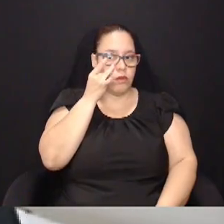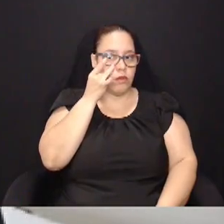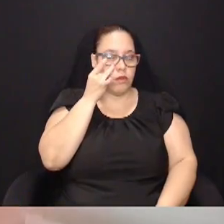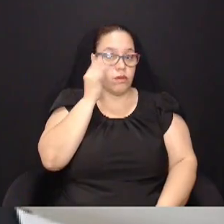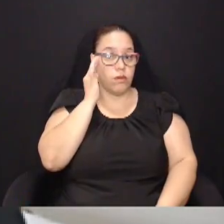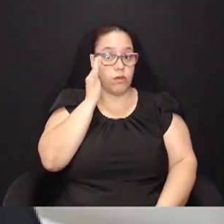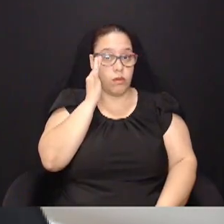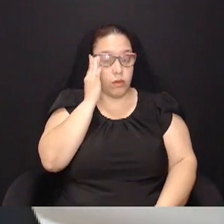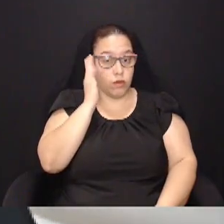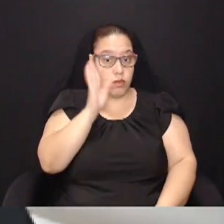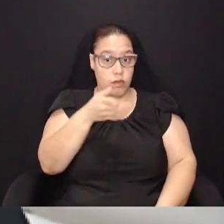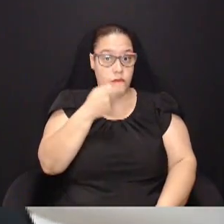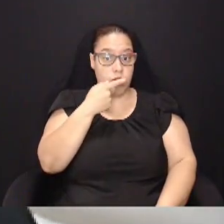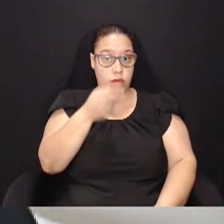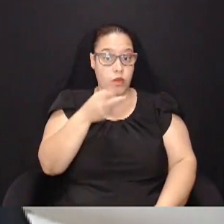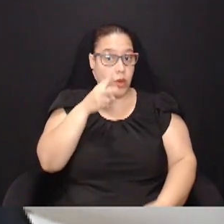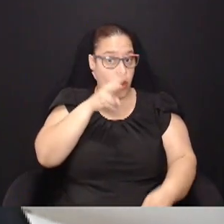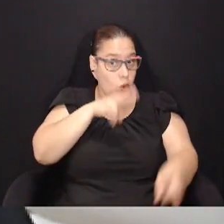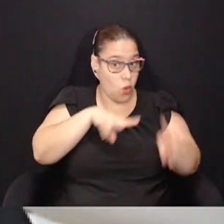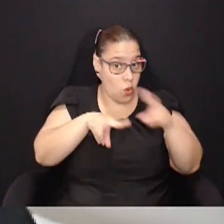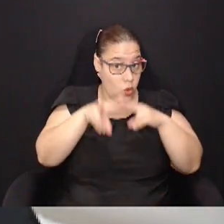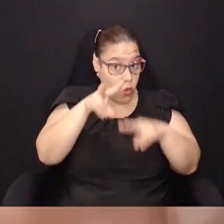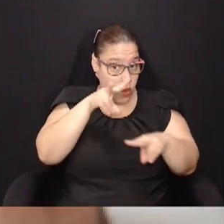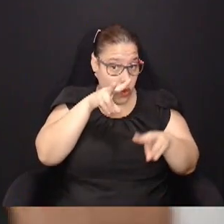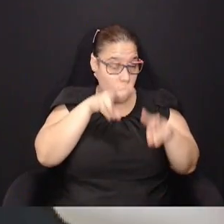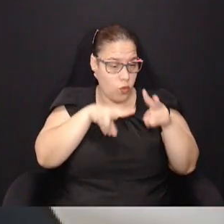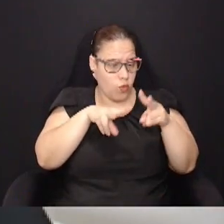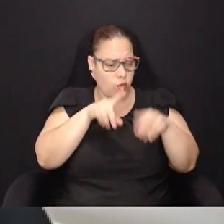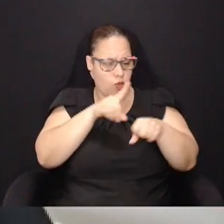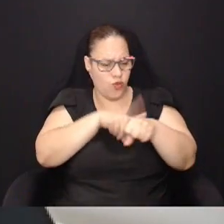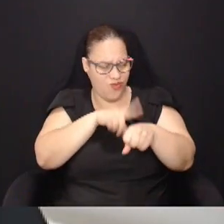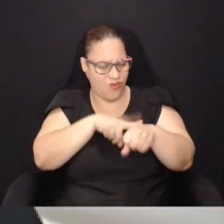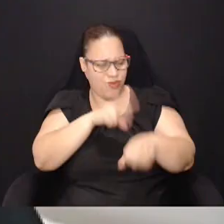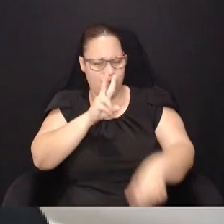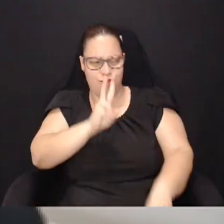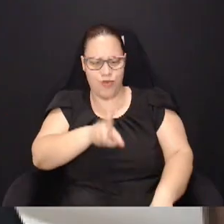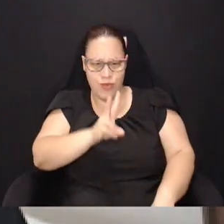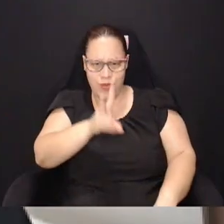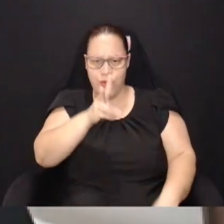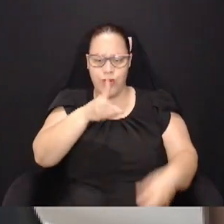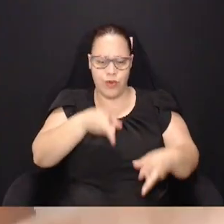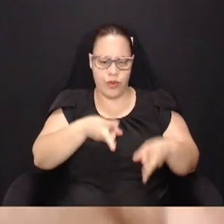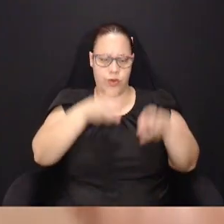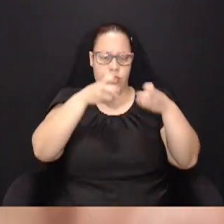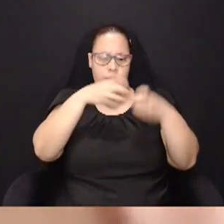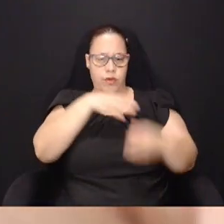acabei de dizer, olhar o tempo todo. Se você percebe que seu filho está no canto,